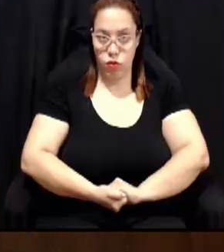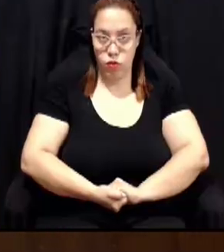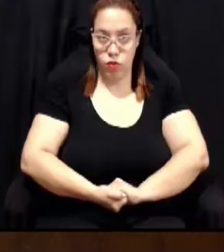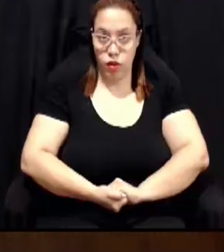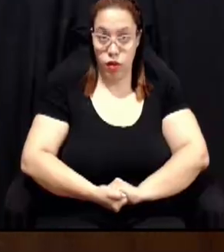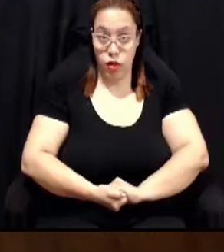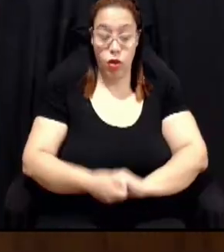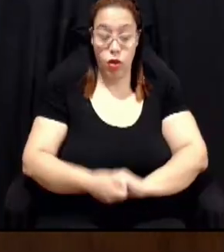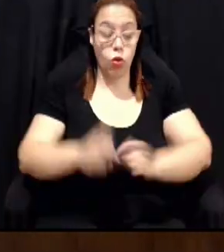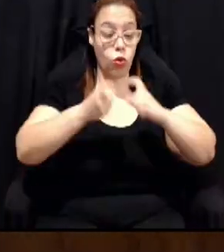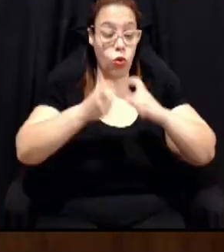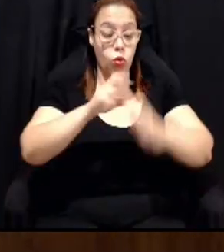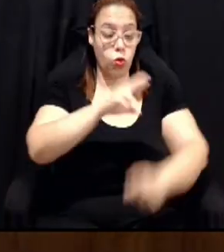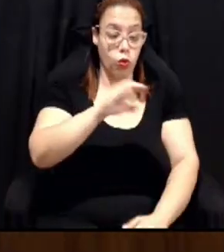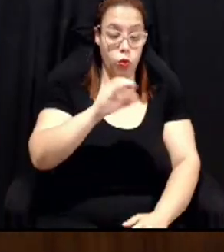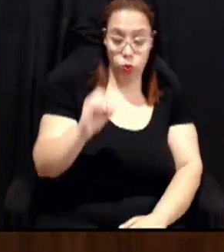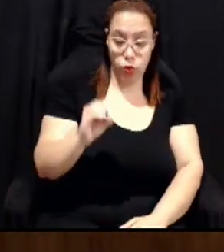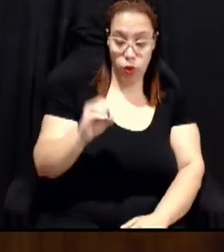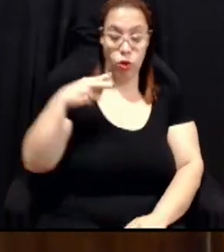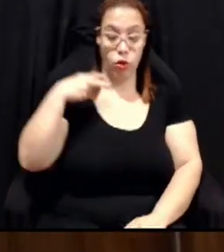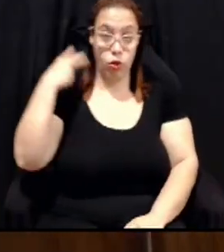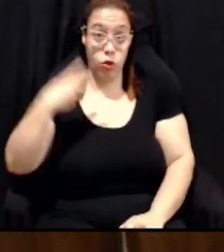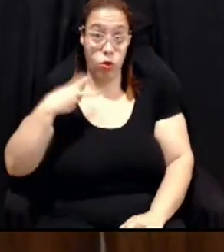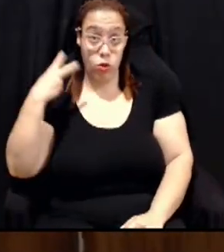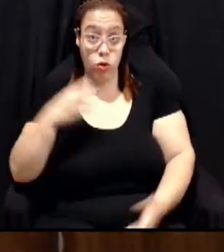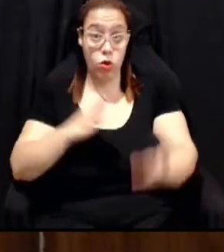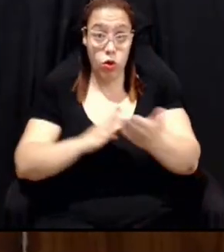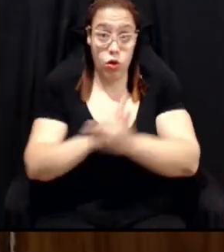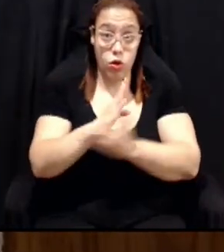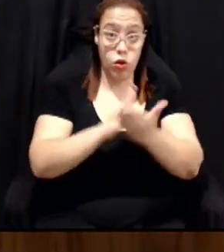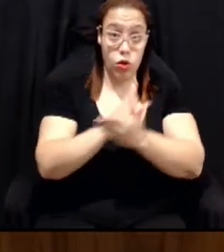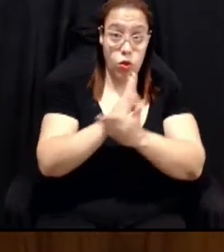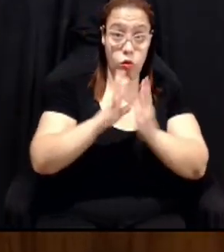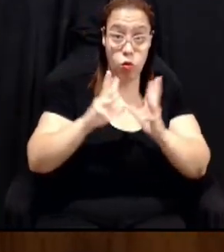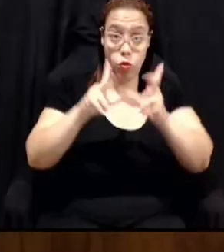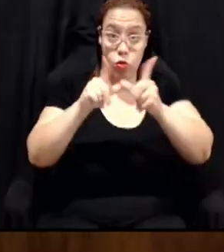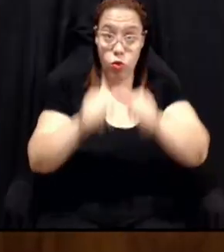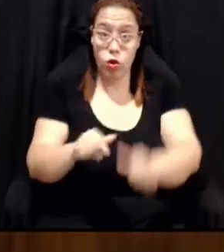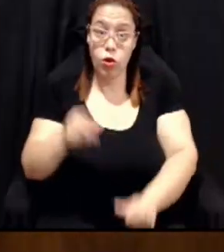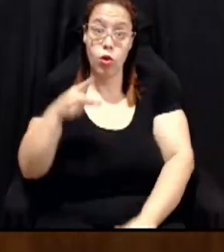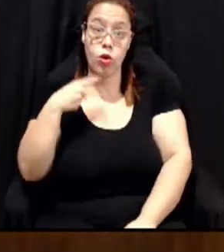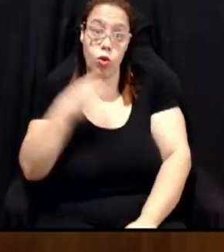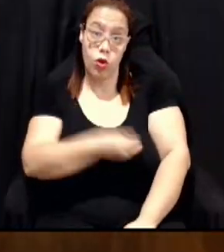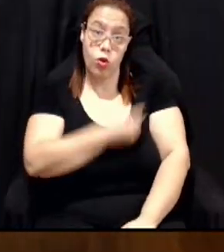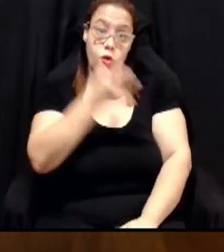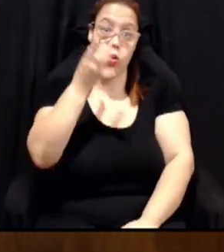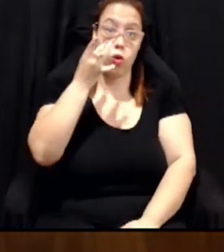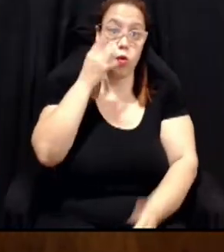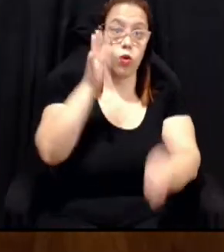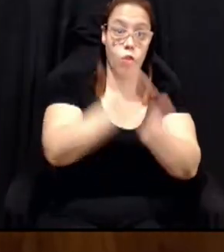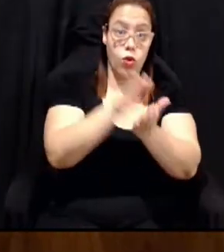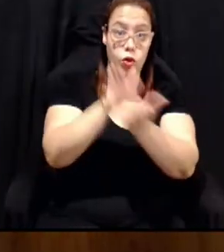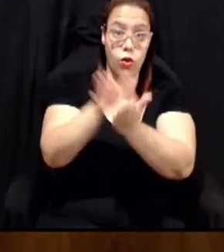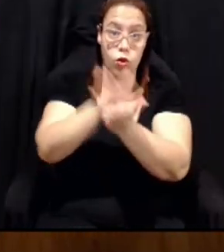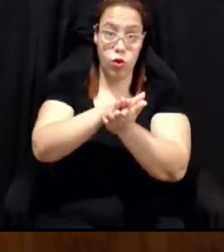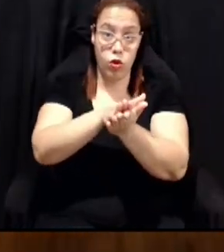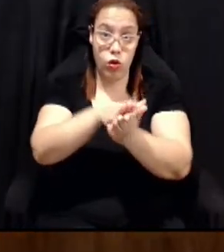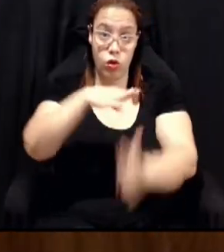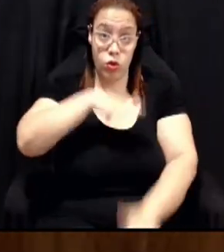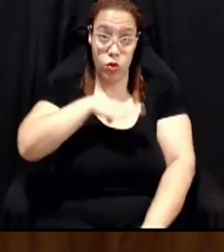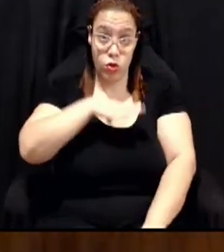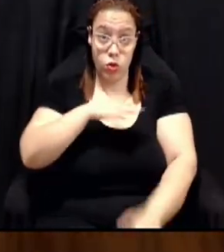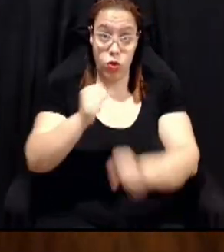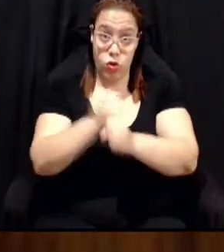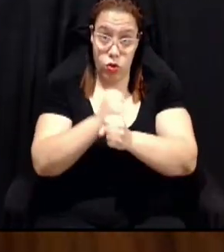reunião ordinária, os vereadores aprovaram, por maioria dos presentes, as contas municipais do último ano do